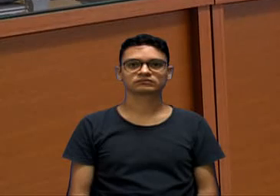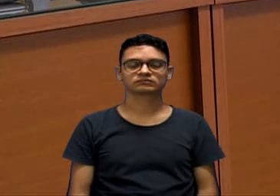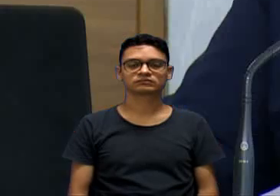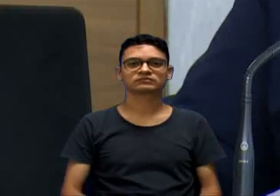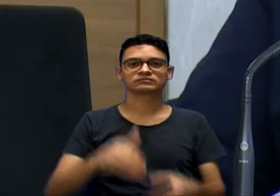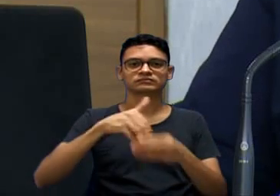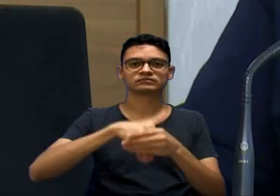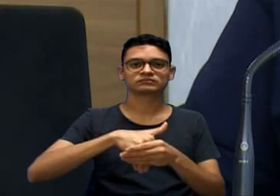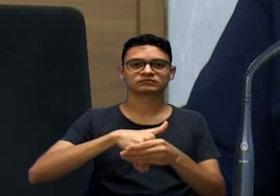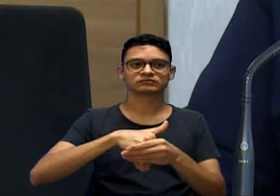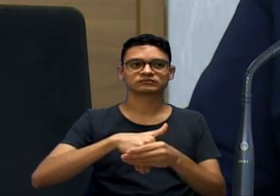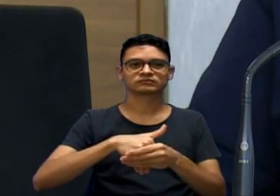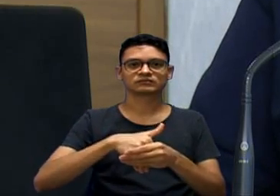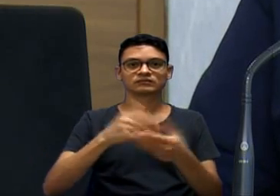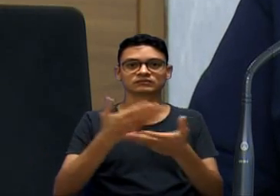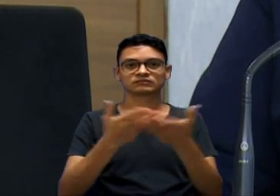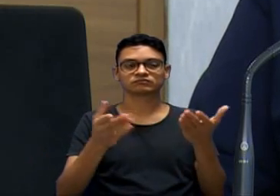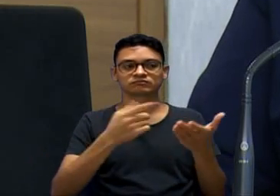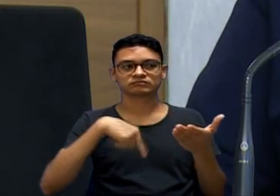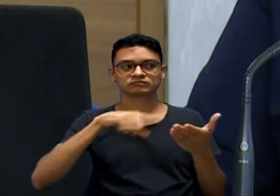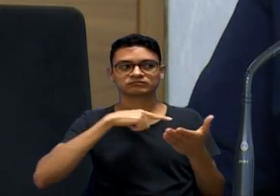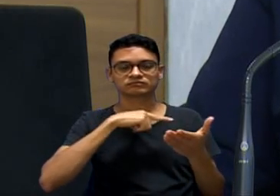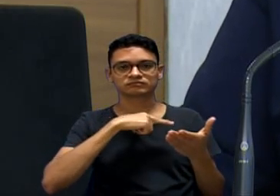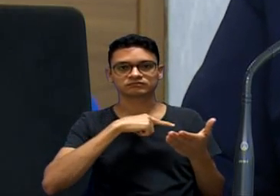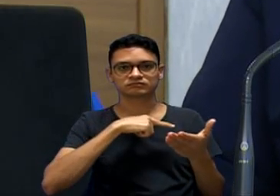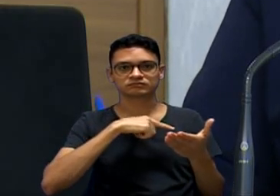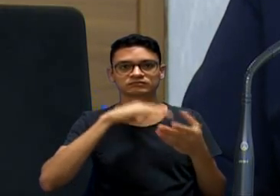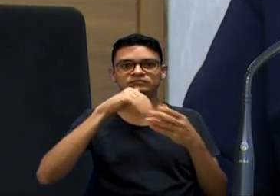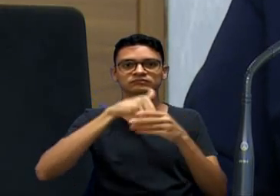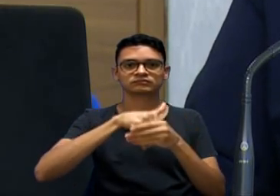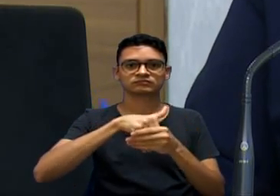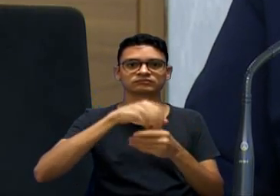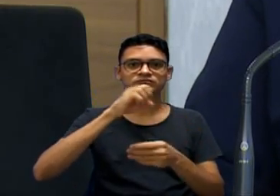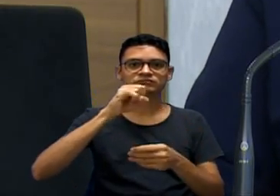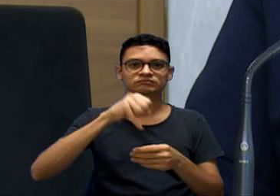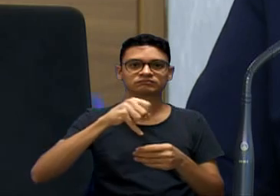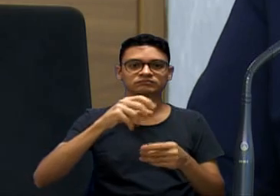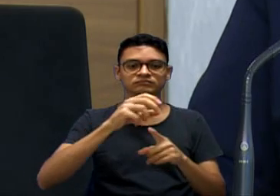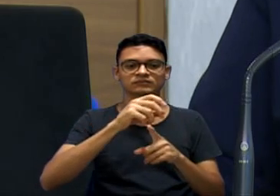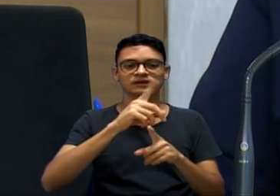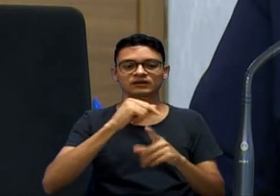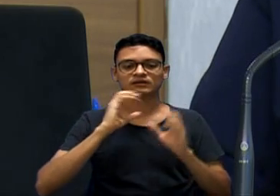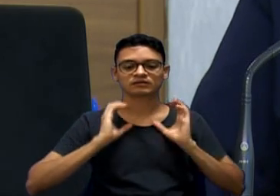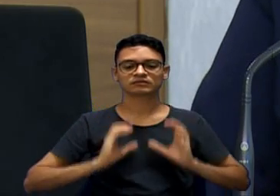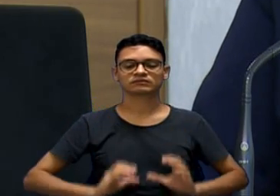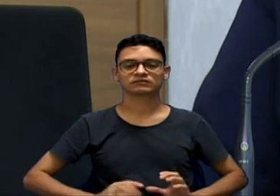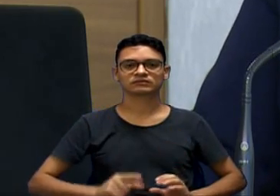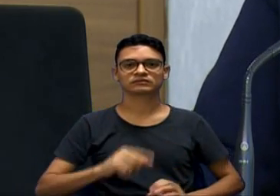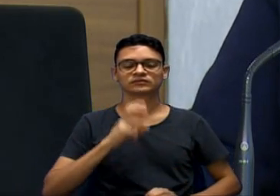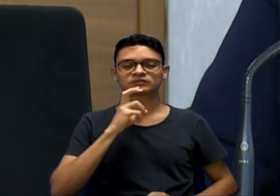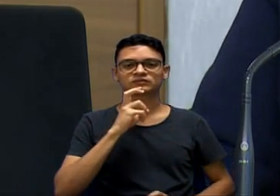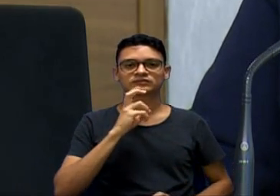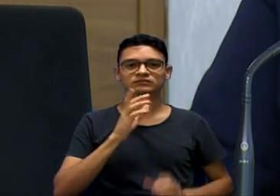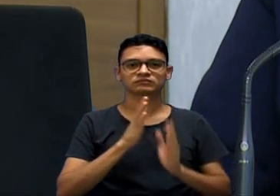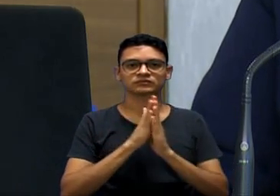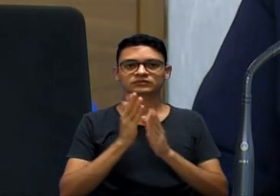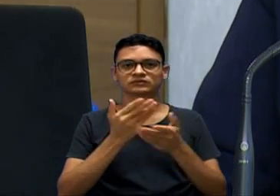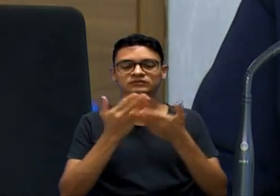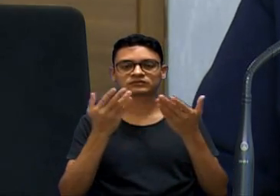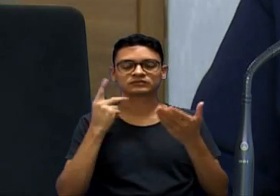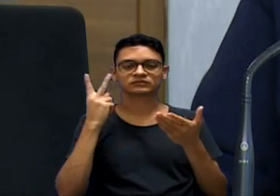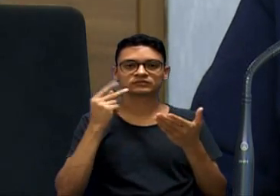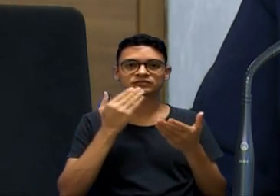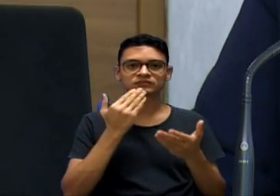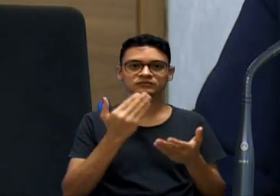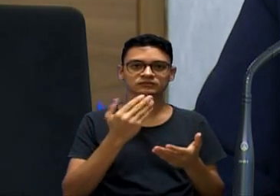Senhores vereadores, temos um título de cidadão em votação. Por favor, os vereadores. Eu peço o